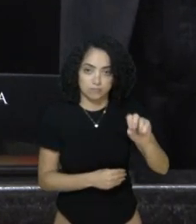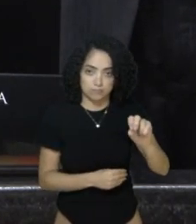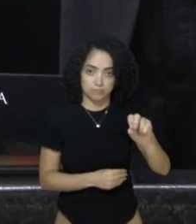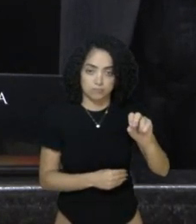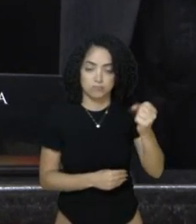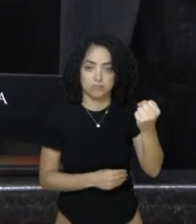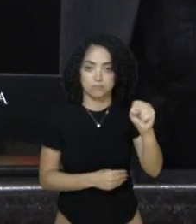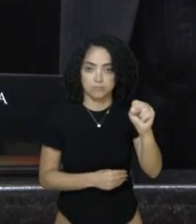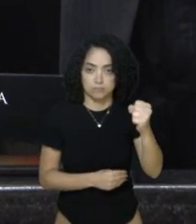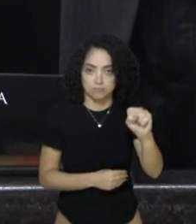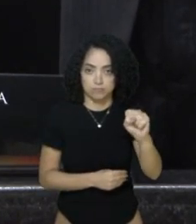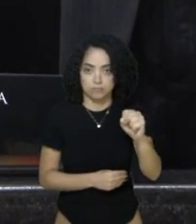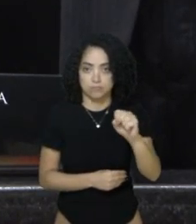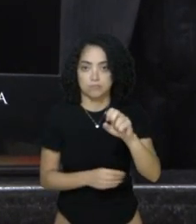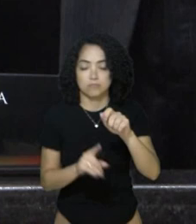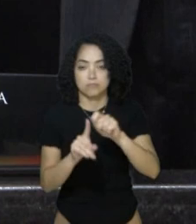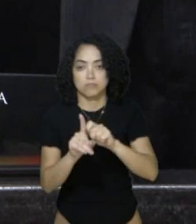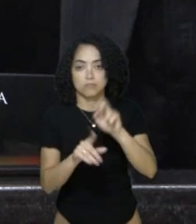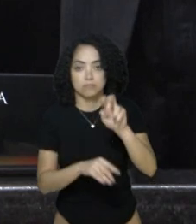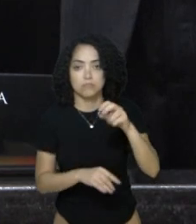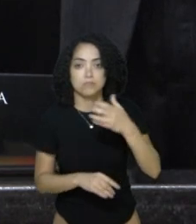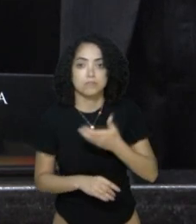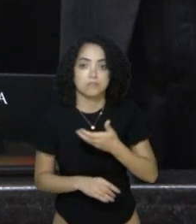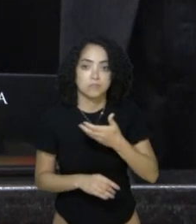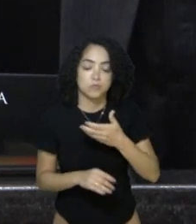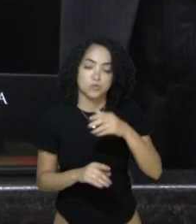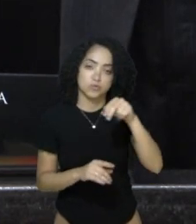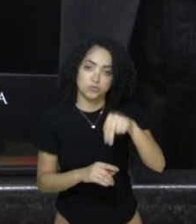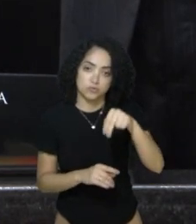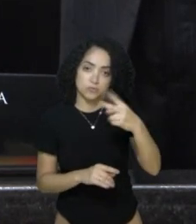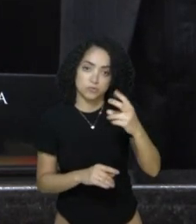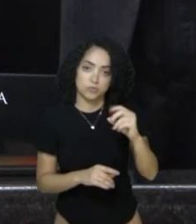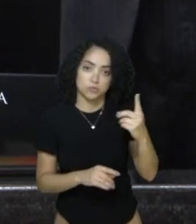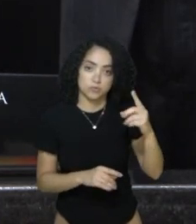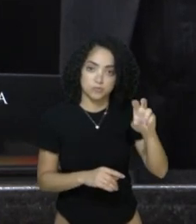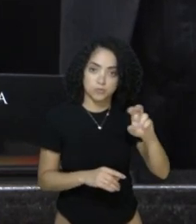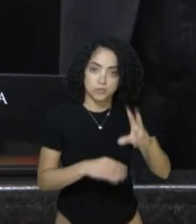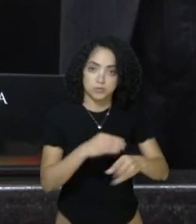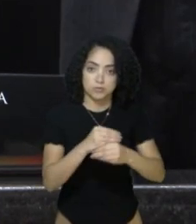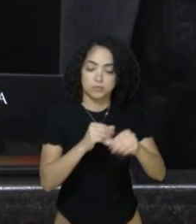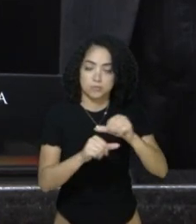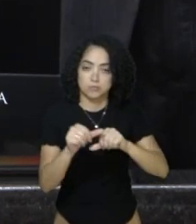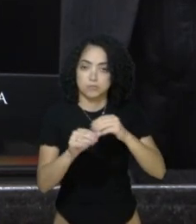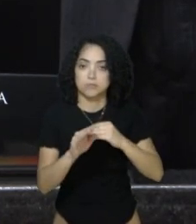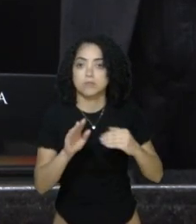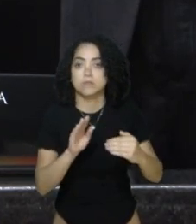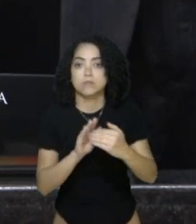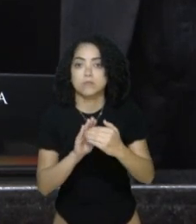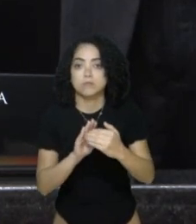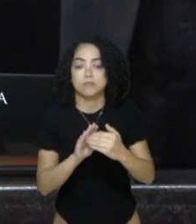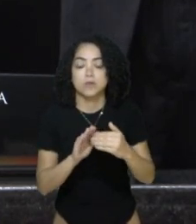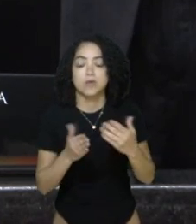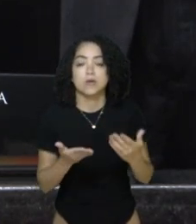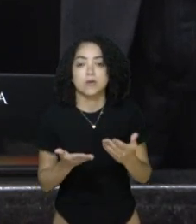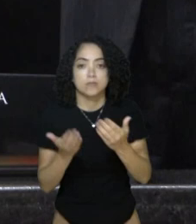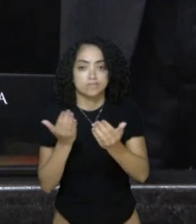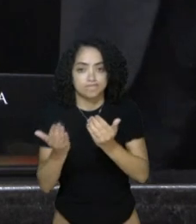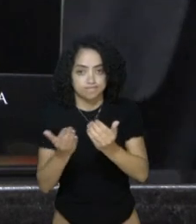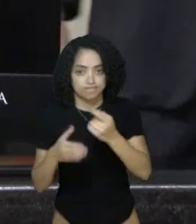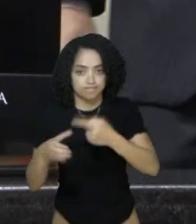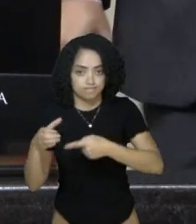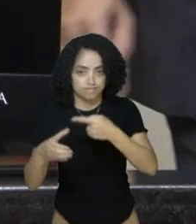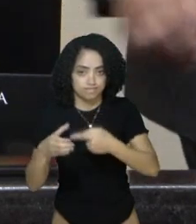658, de 5 de novembro de 2015, com emenda substitutiva global, com parecer da Comissão